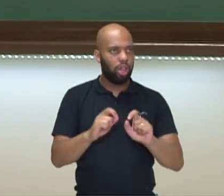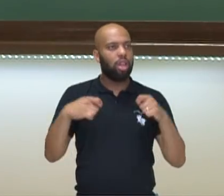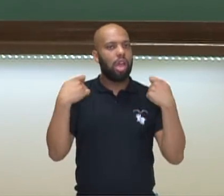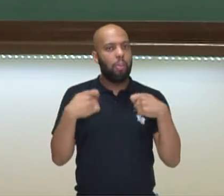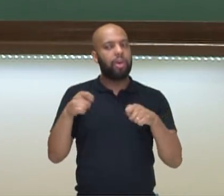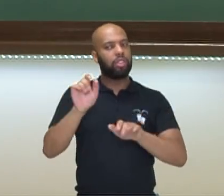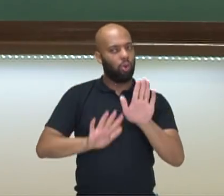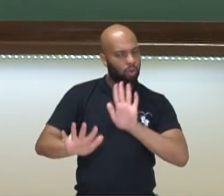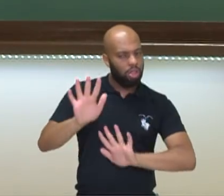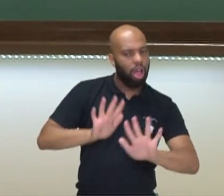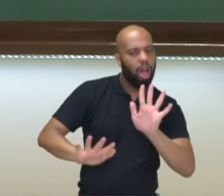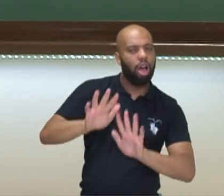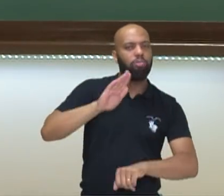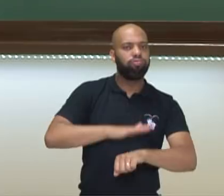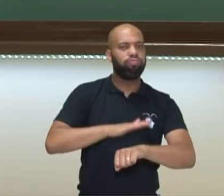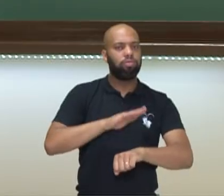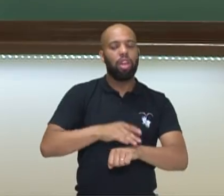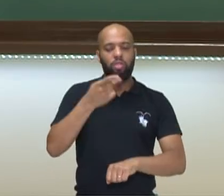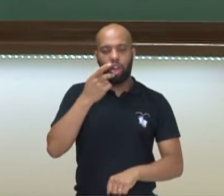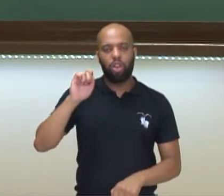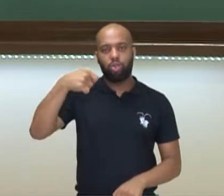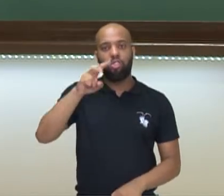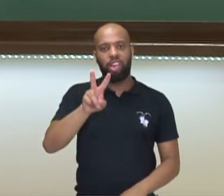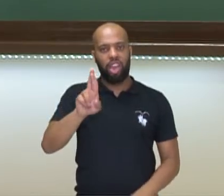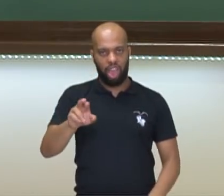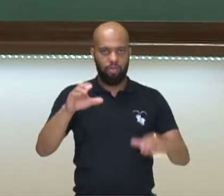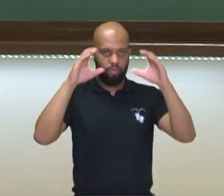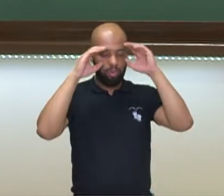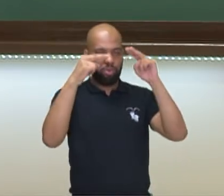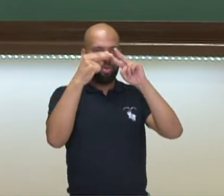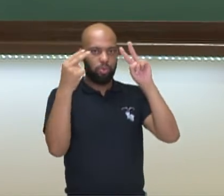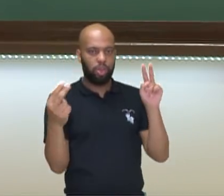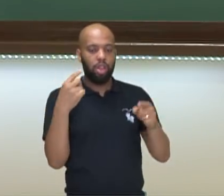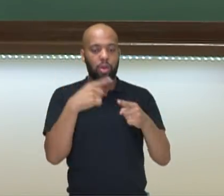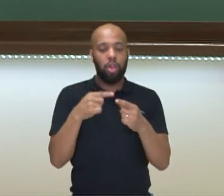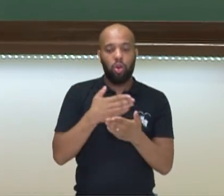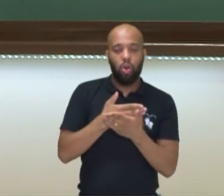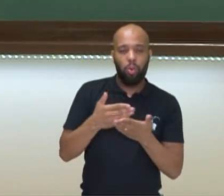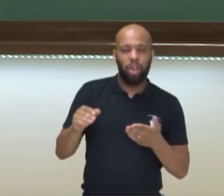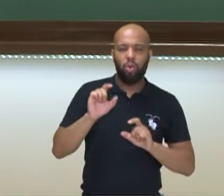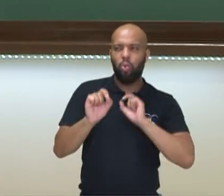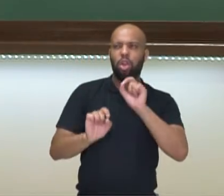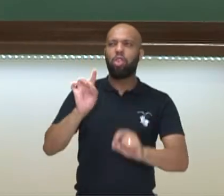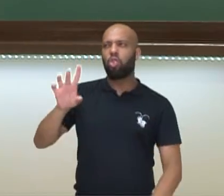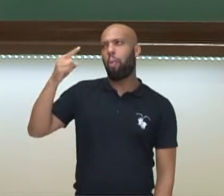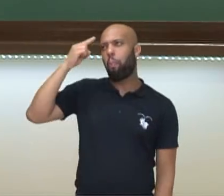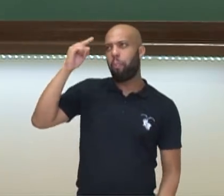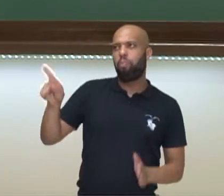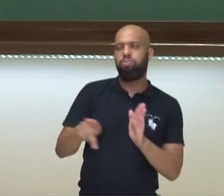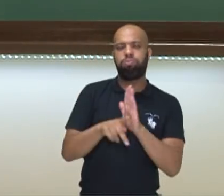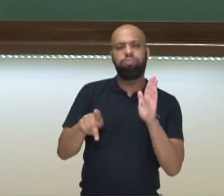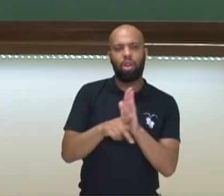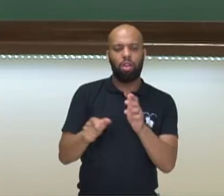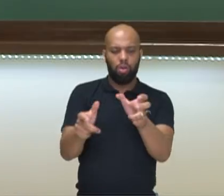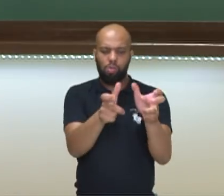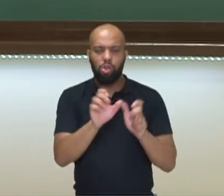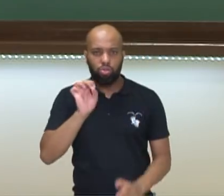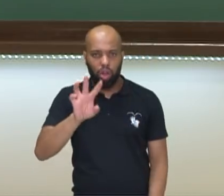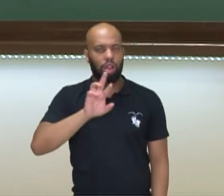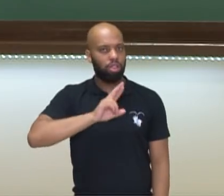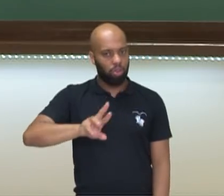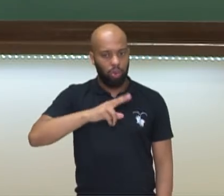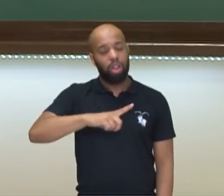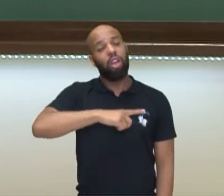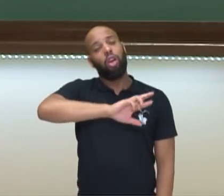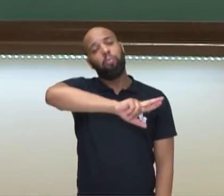um certo cuidado quando a gente fala de realidade virtual. Inicialmente a gente pensa que ela só serve para os games. Não,